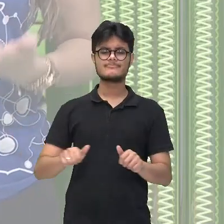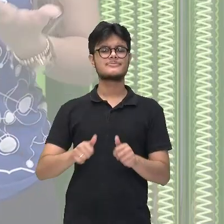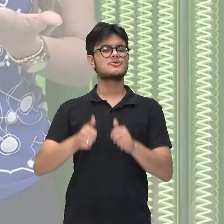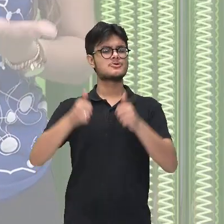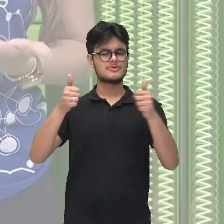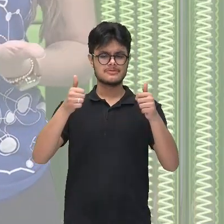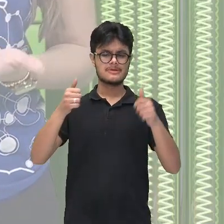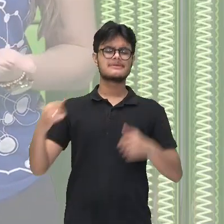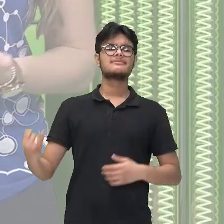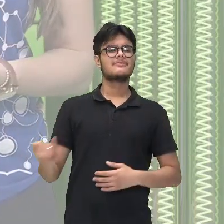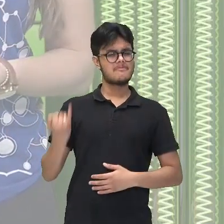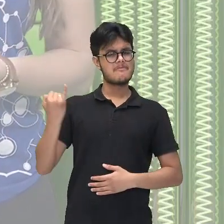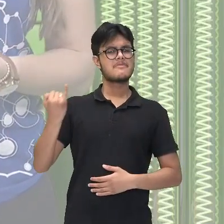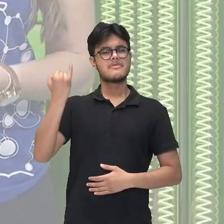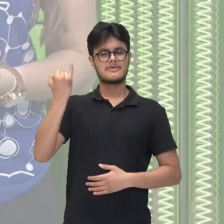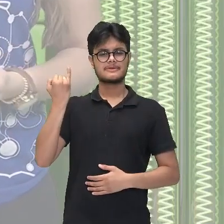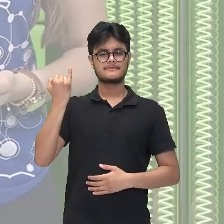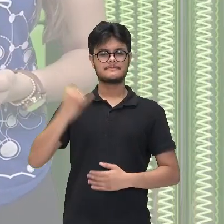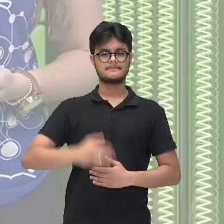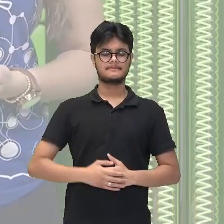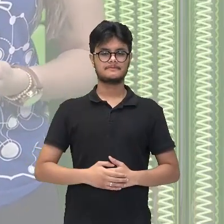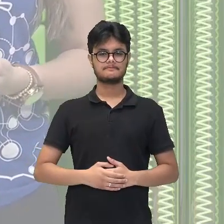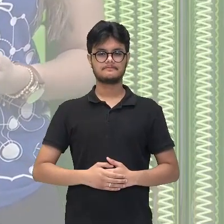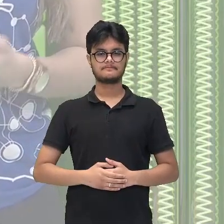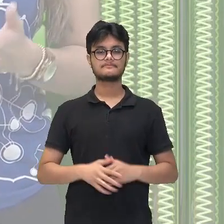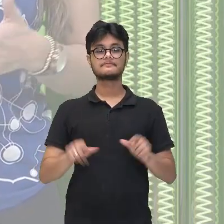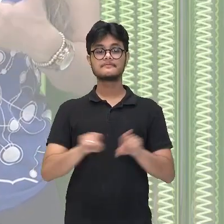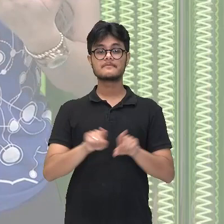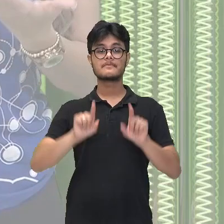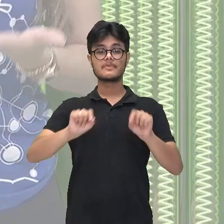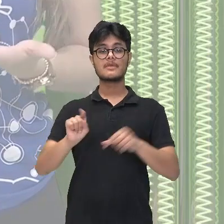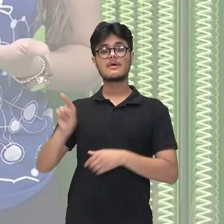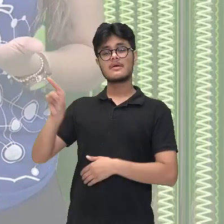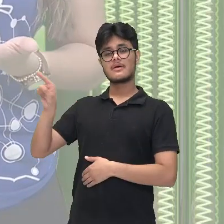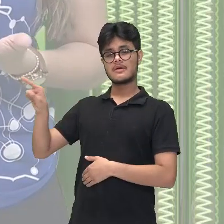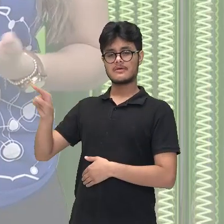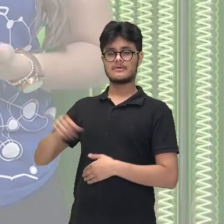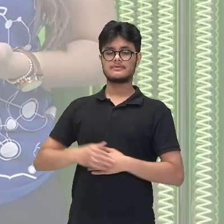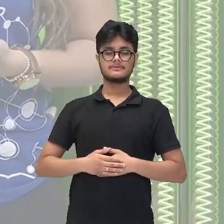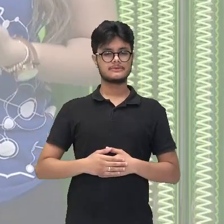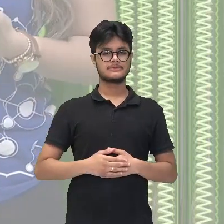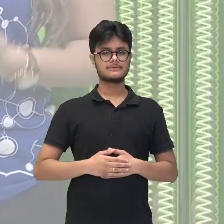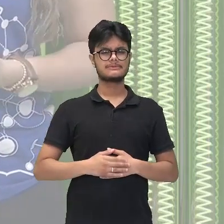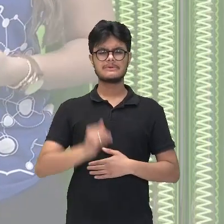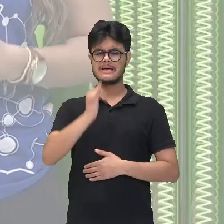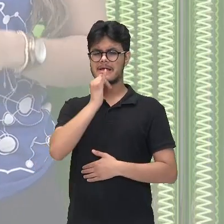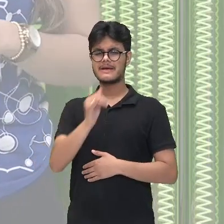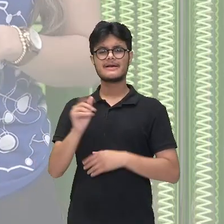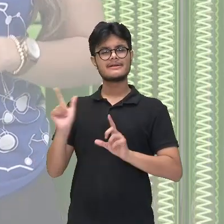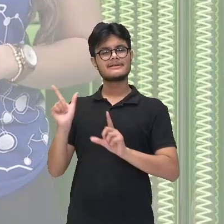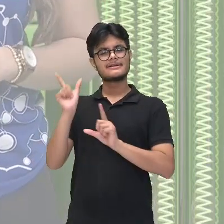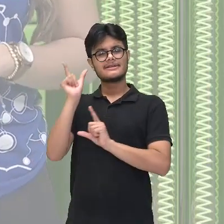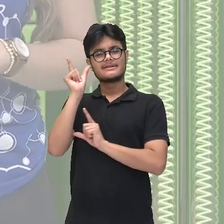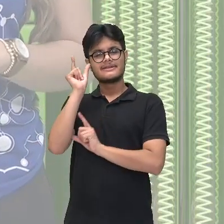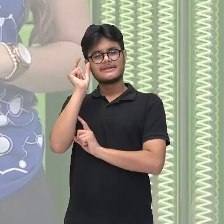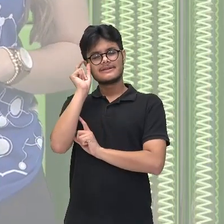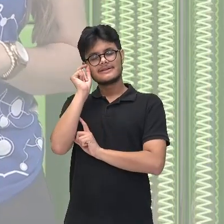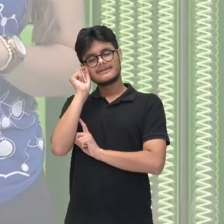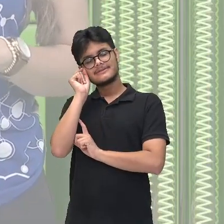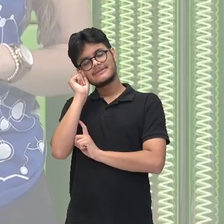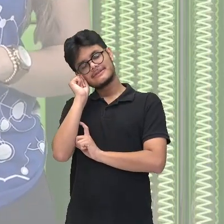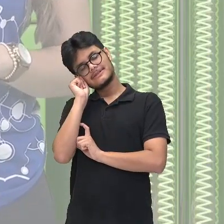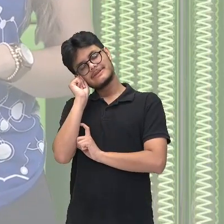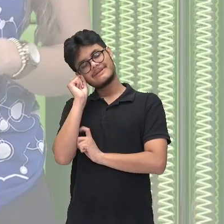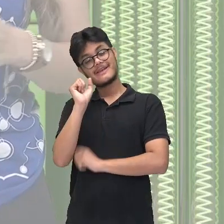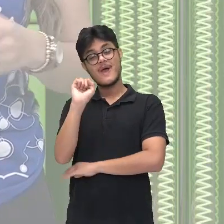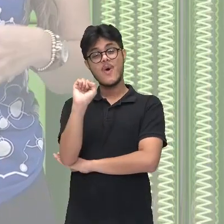que você se mantenha saudável. Além disso, nós temos outros hábitos, como dormir ao menos 8